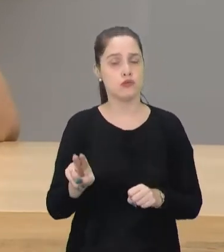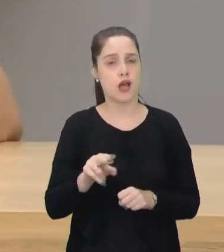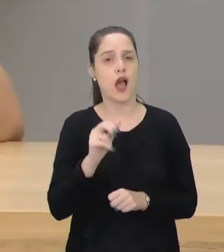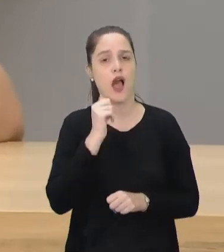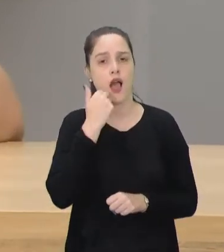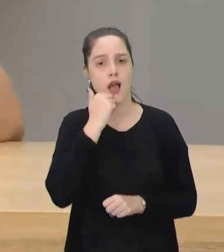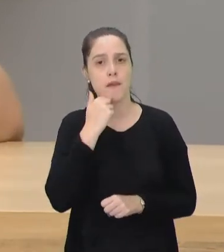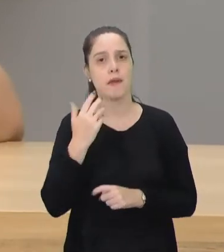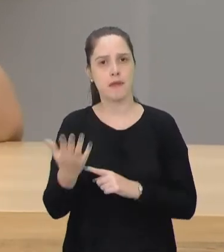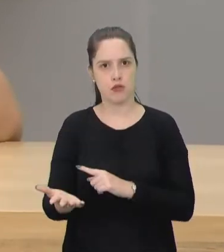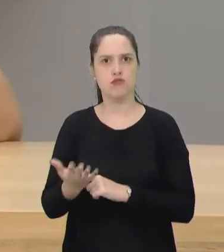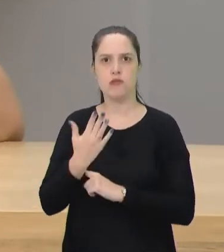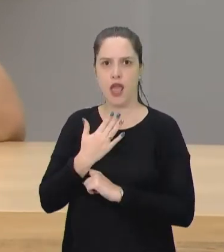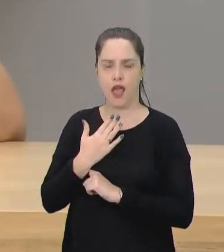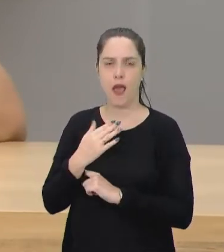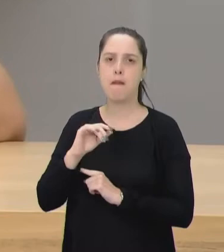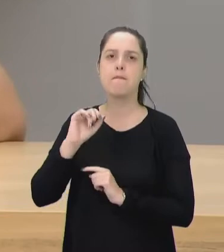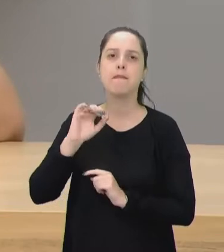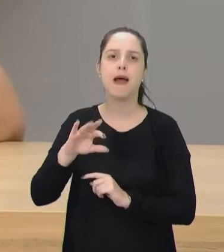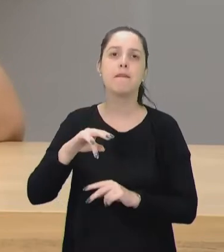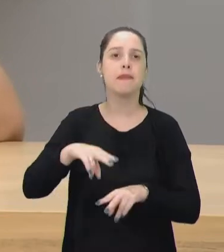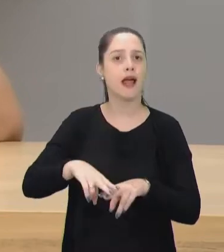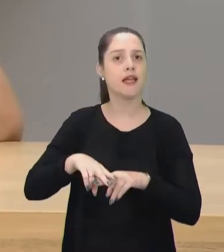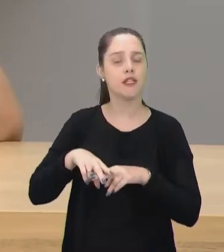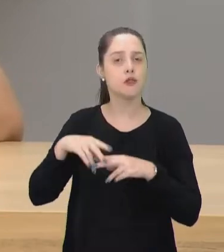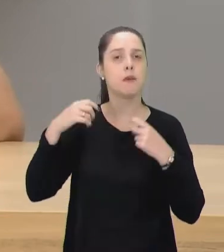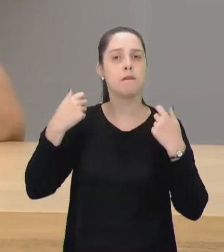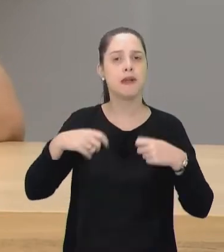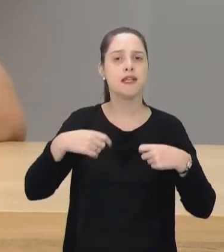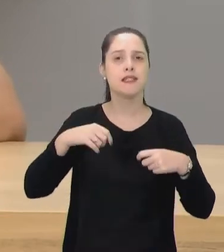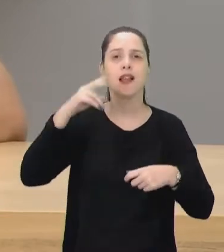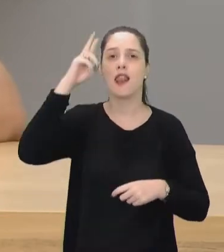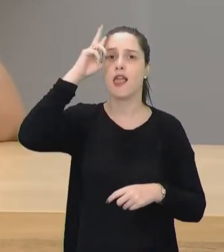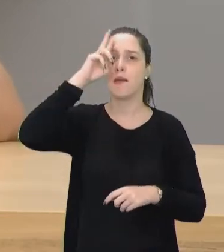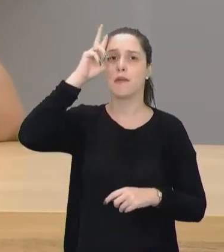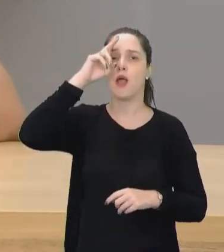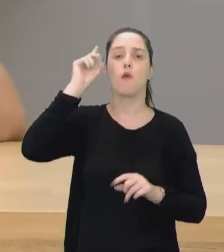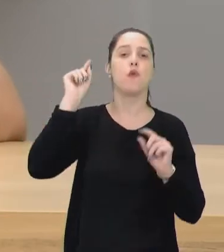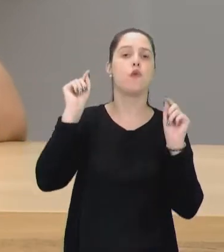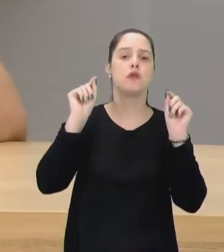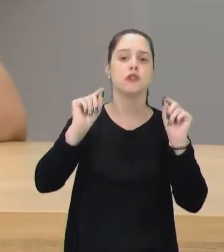para me ajudar. Para isso, a gente precisa lembrar que